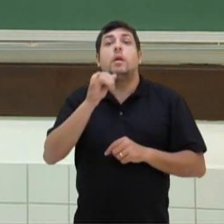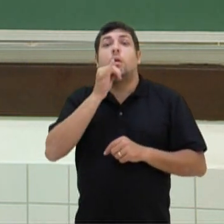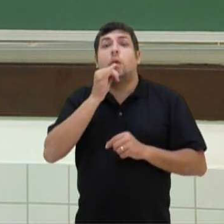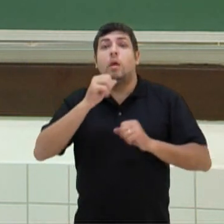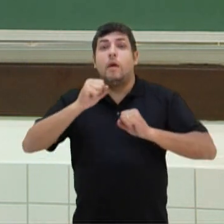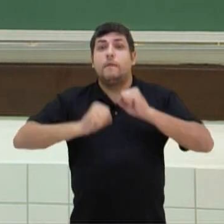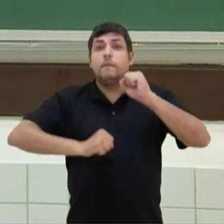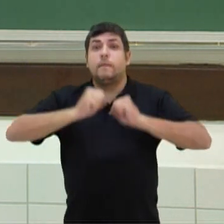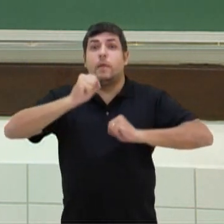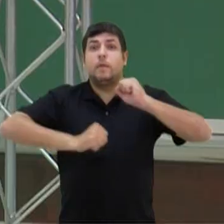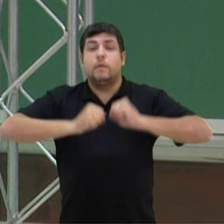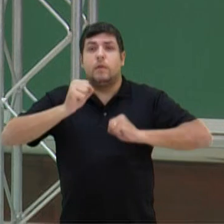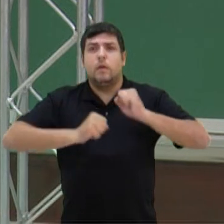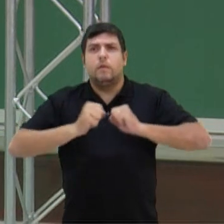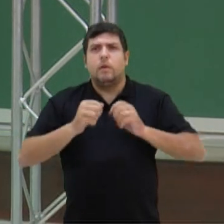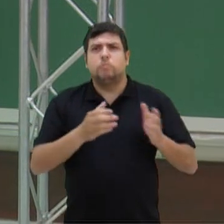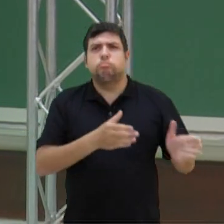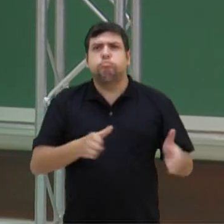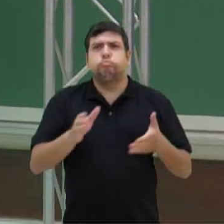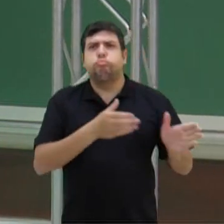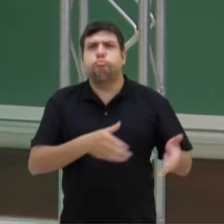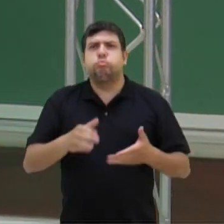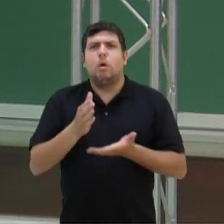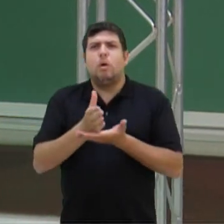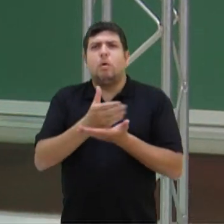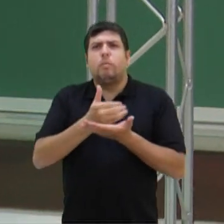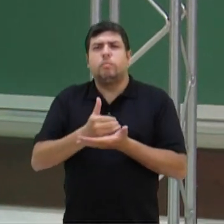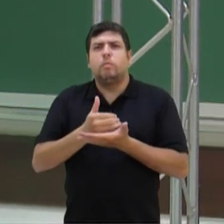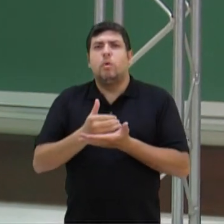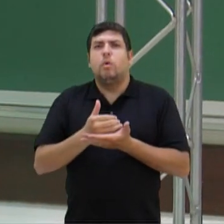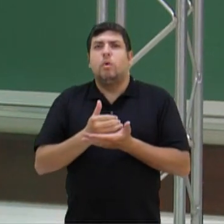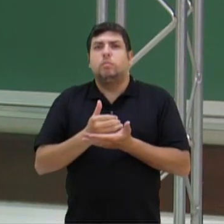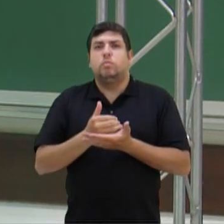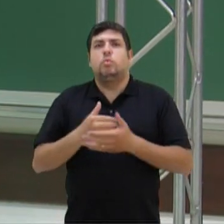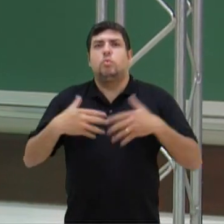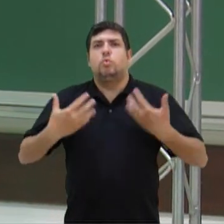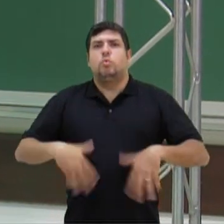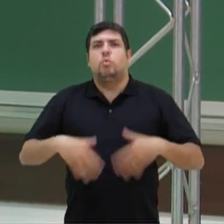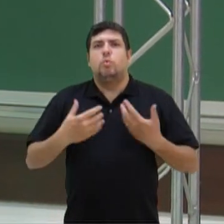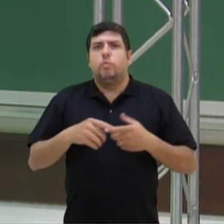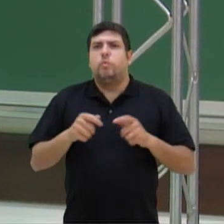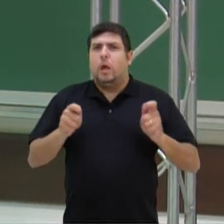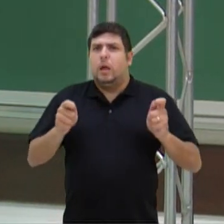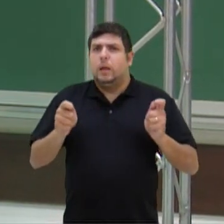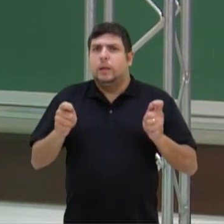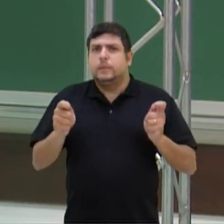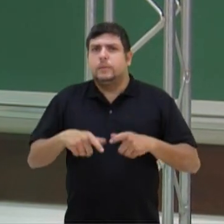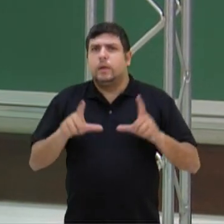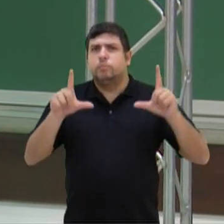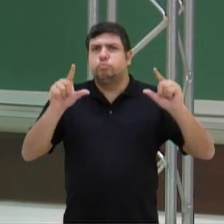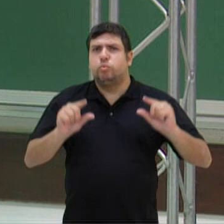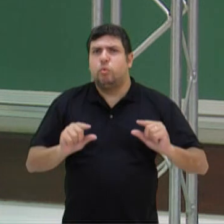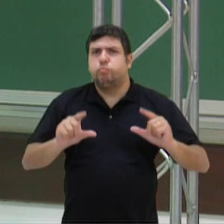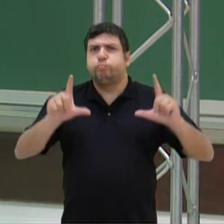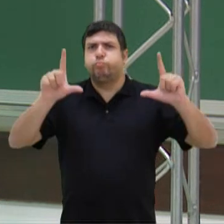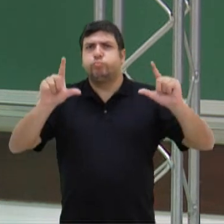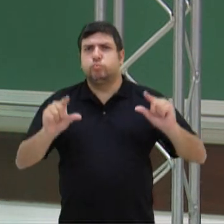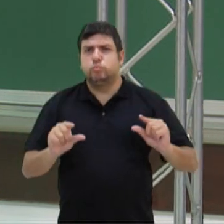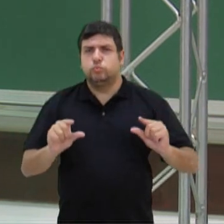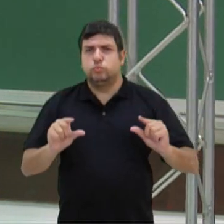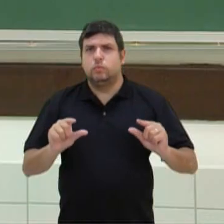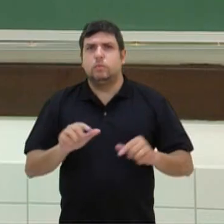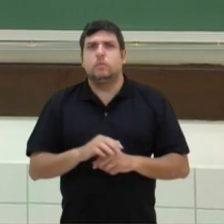monte, né, milhares de bolos por dia, vai dar uma diferença aí no teu rendimento. E outras receitas têm rendimentos maiores ou